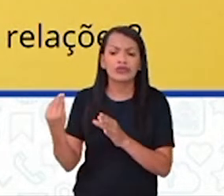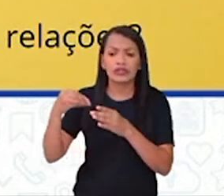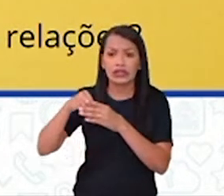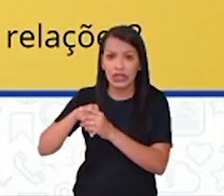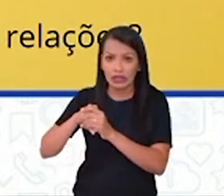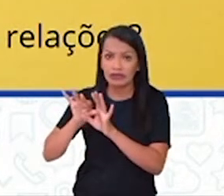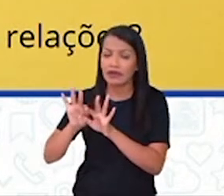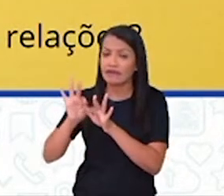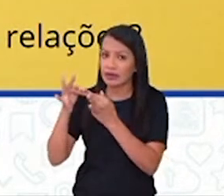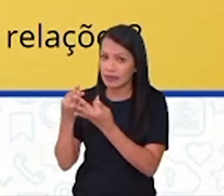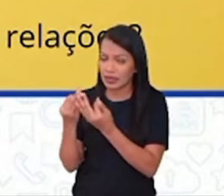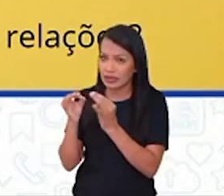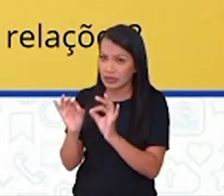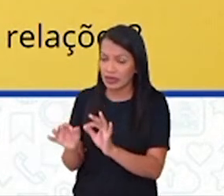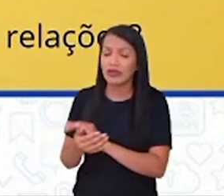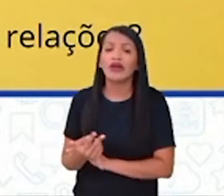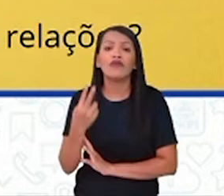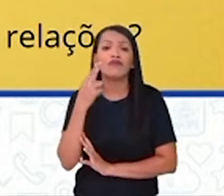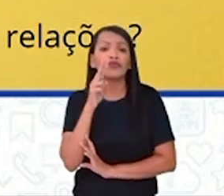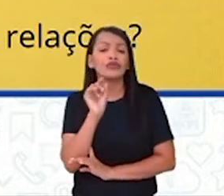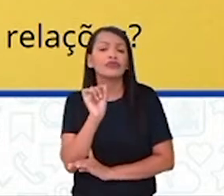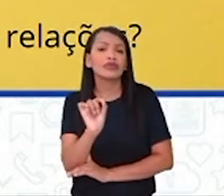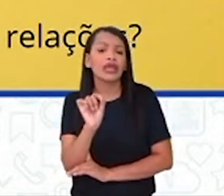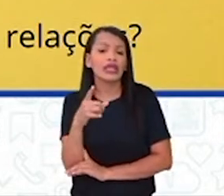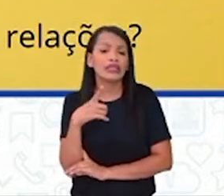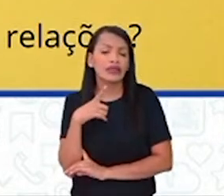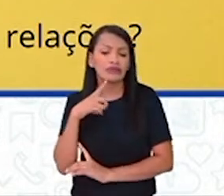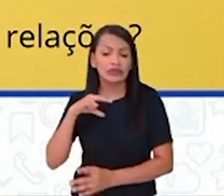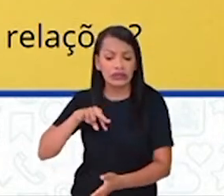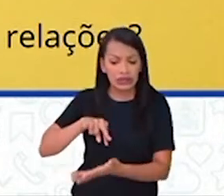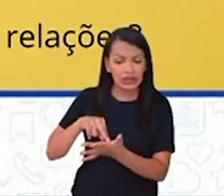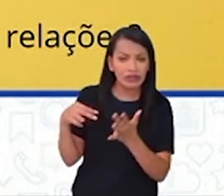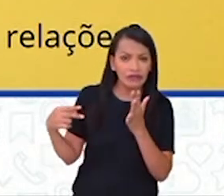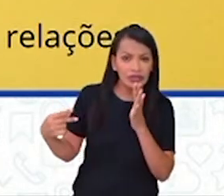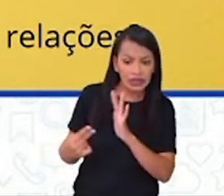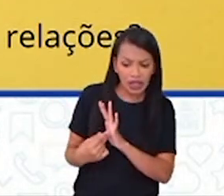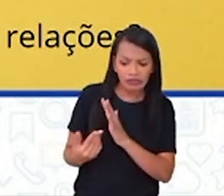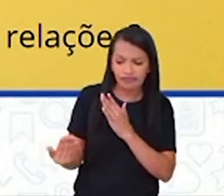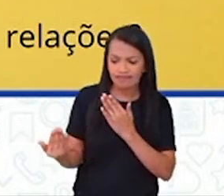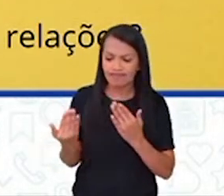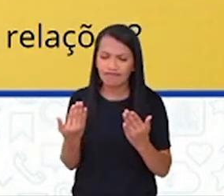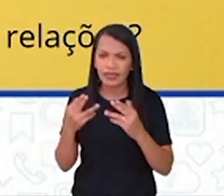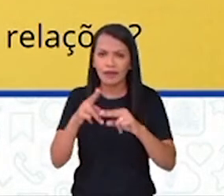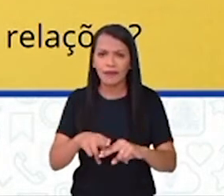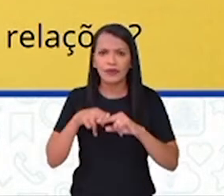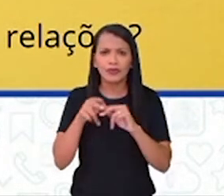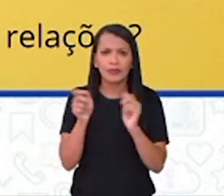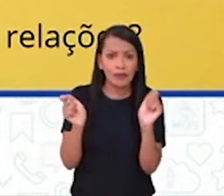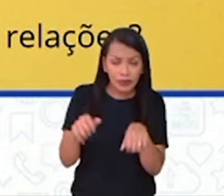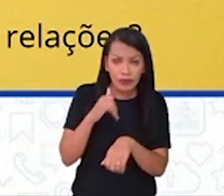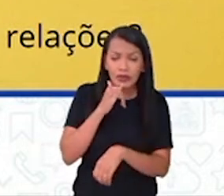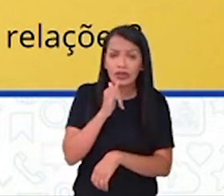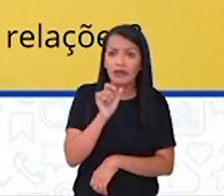da família, visto que apresentam uma relação de significado comum entre elas. Por isso, podemos